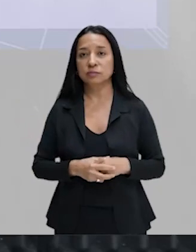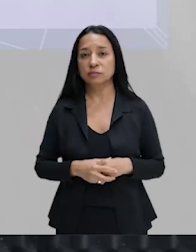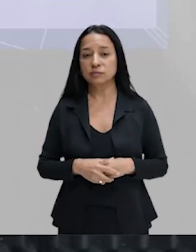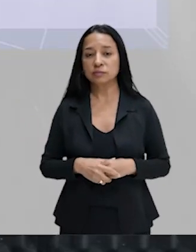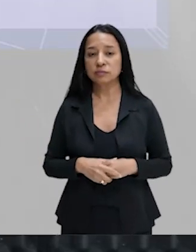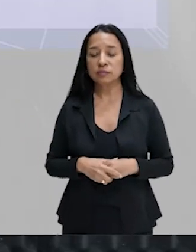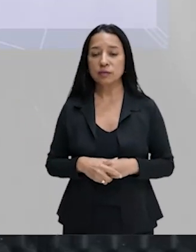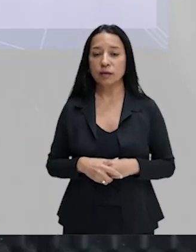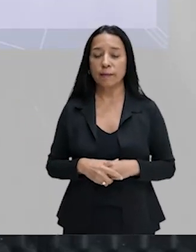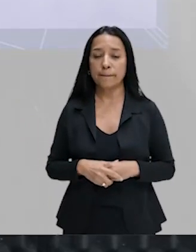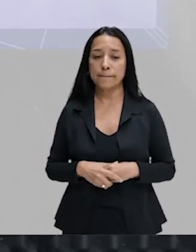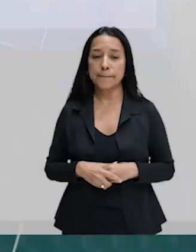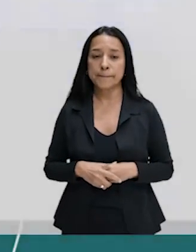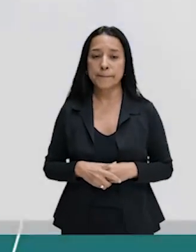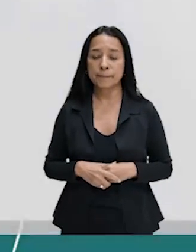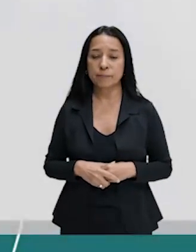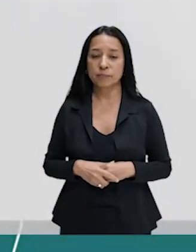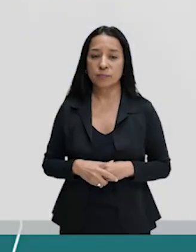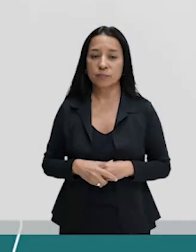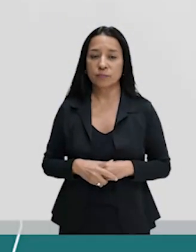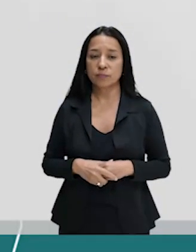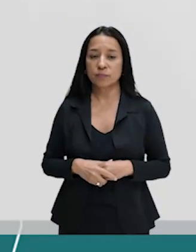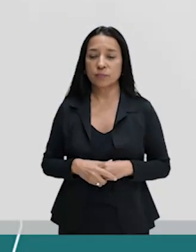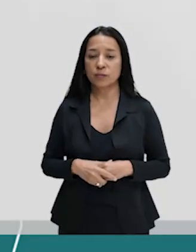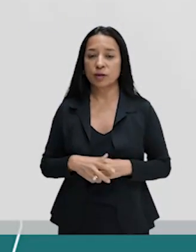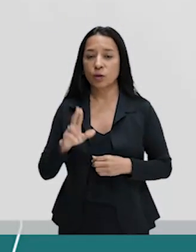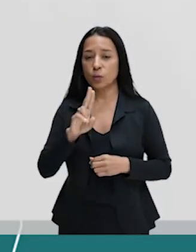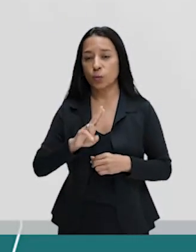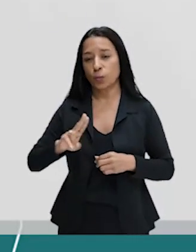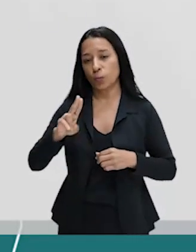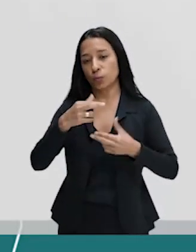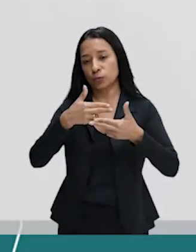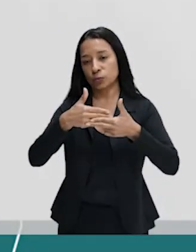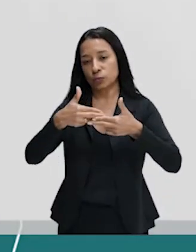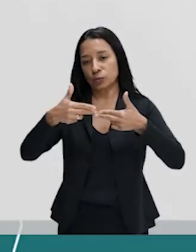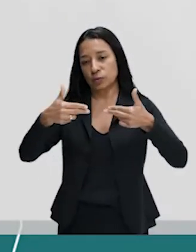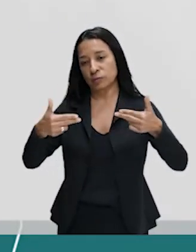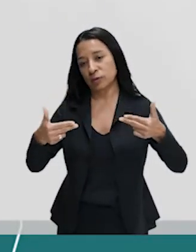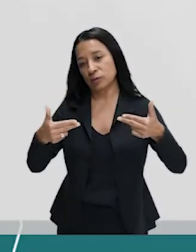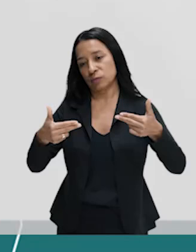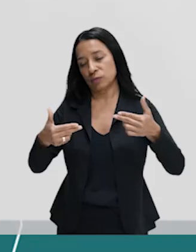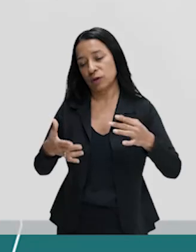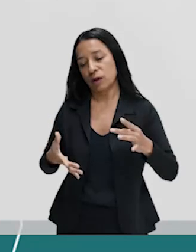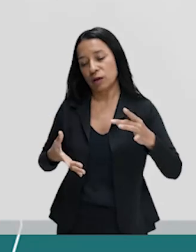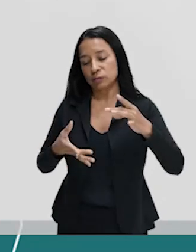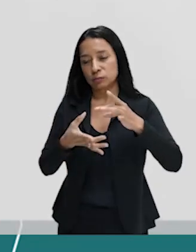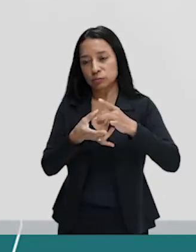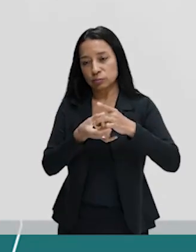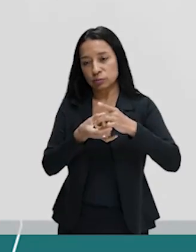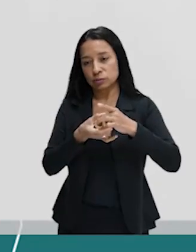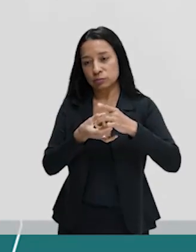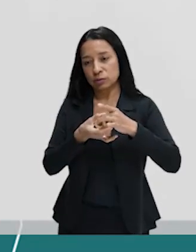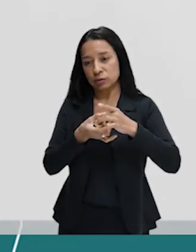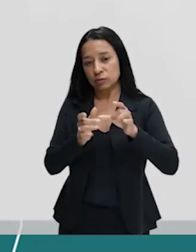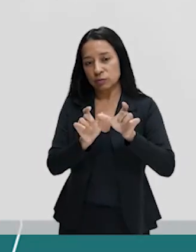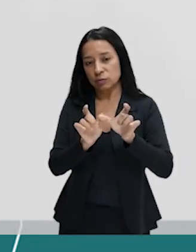A aplicação dos elementos, contudo, é subordinada, né, é atrelada ao alongamento do